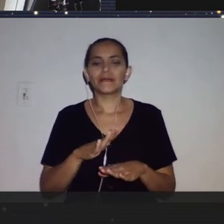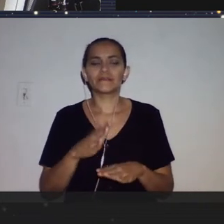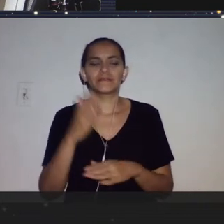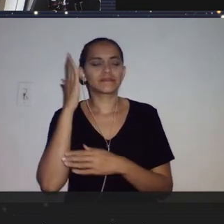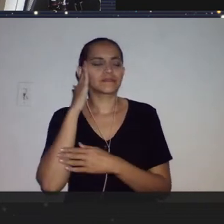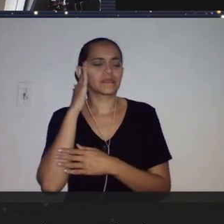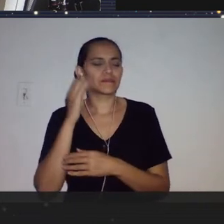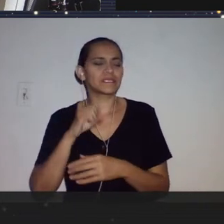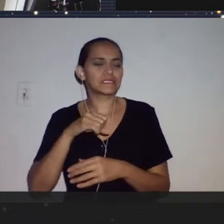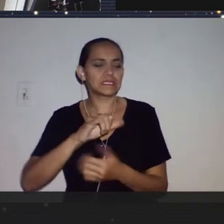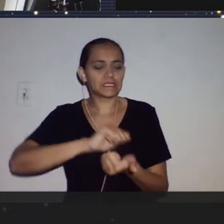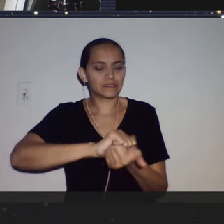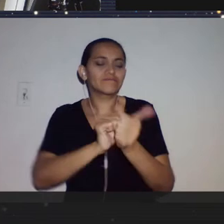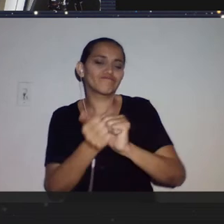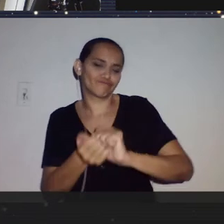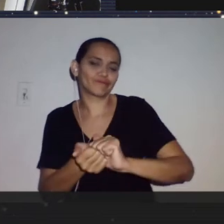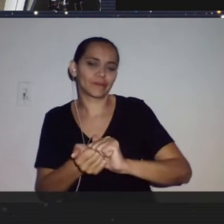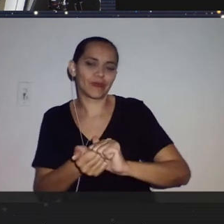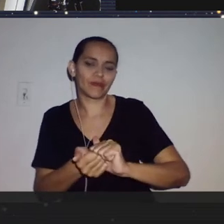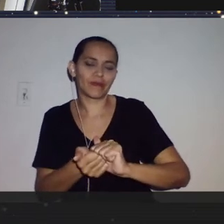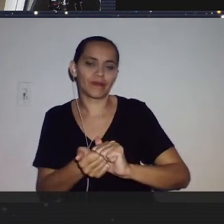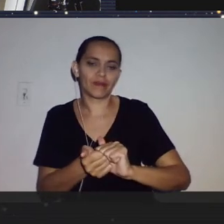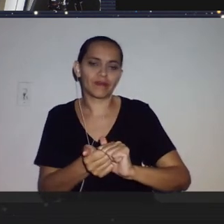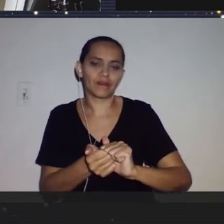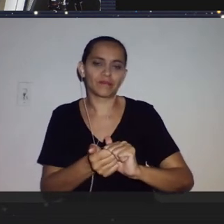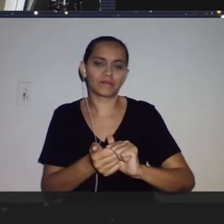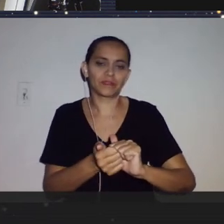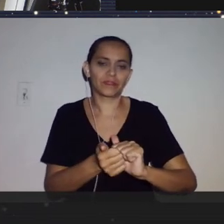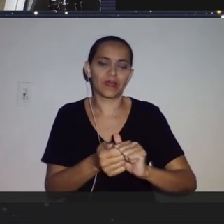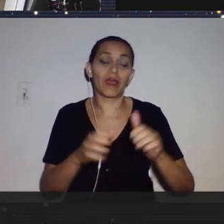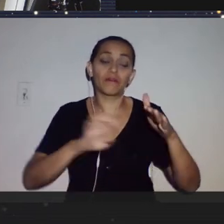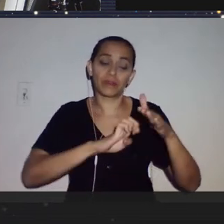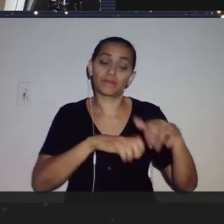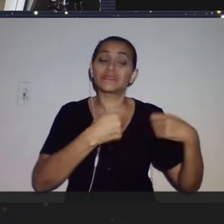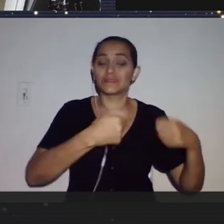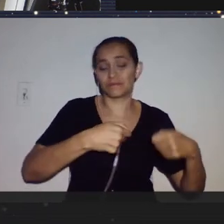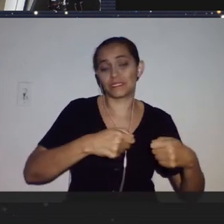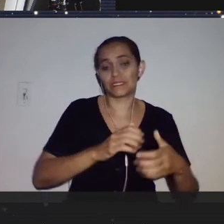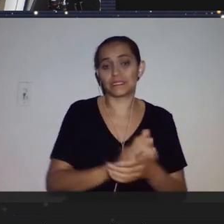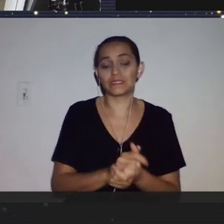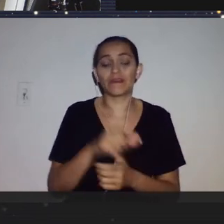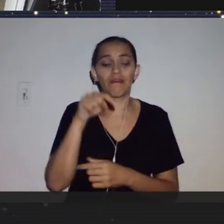e às expectativas do time também. Esse tipo de entrevista é bastante comum.